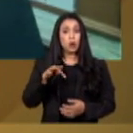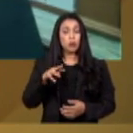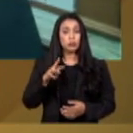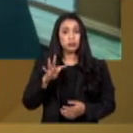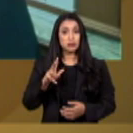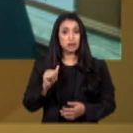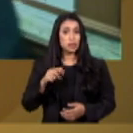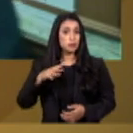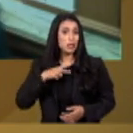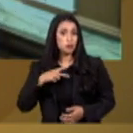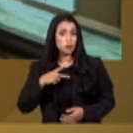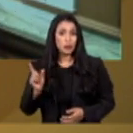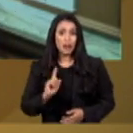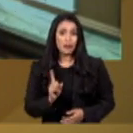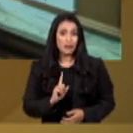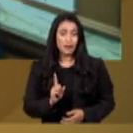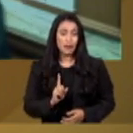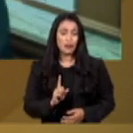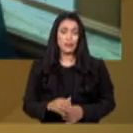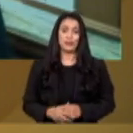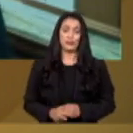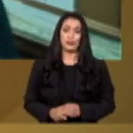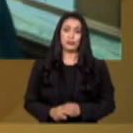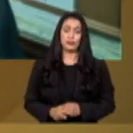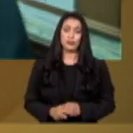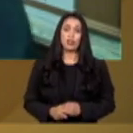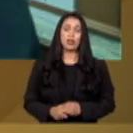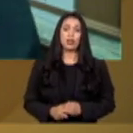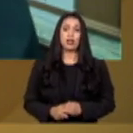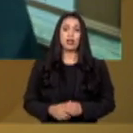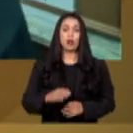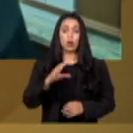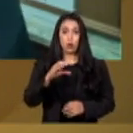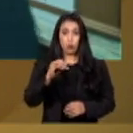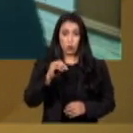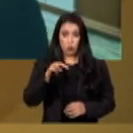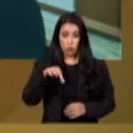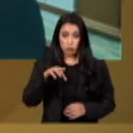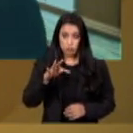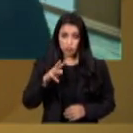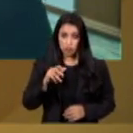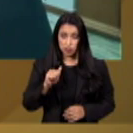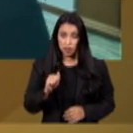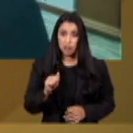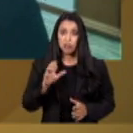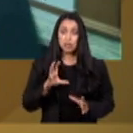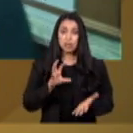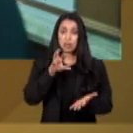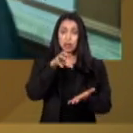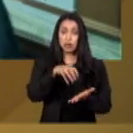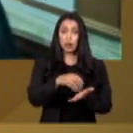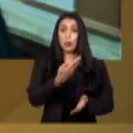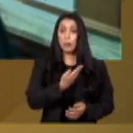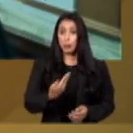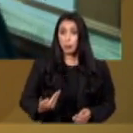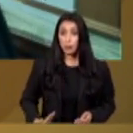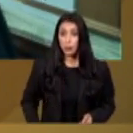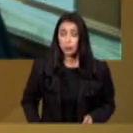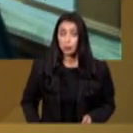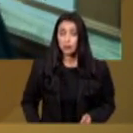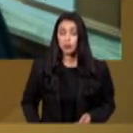copos articulado sim mas são tomadas esperado setor público